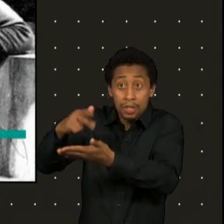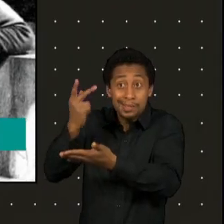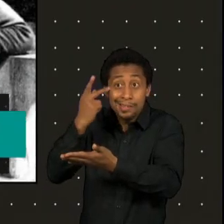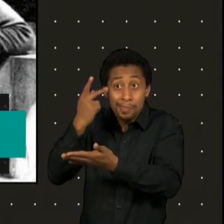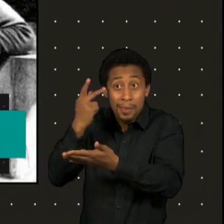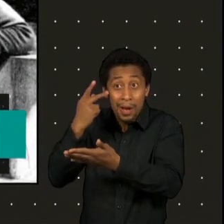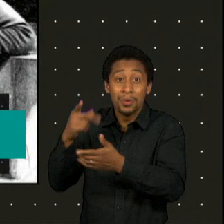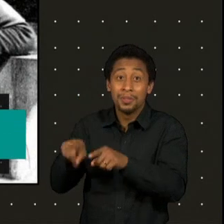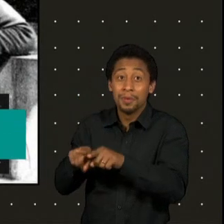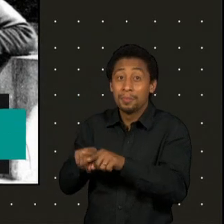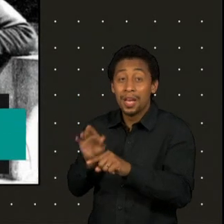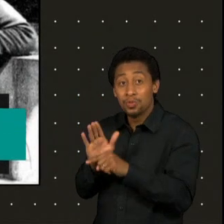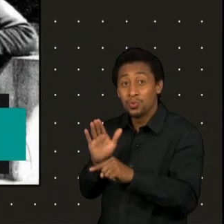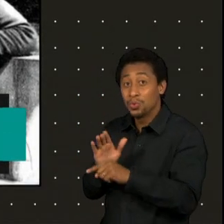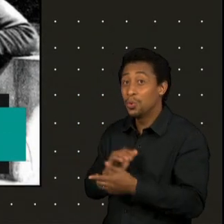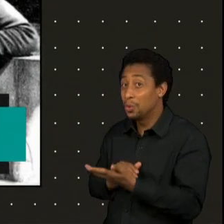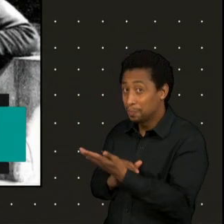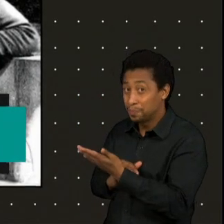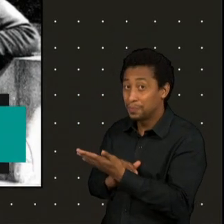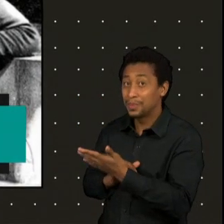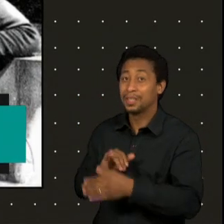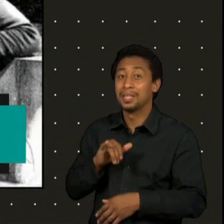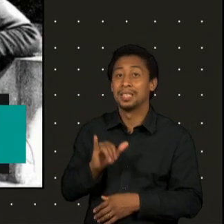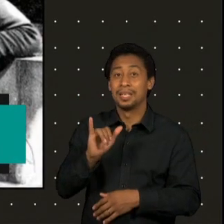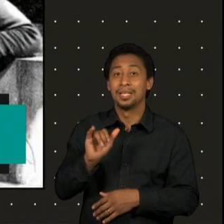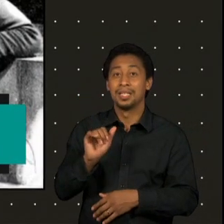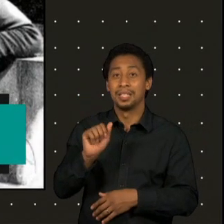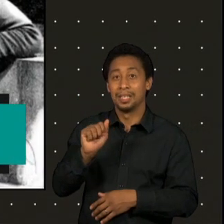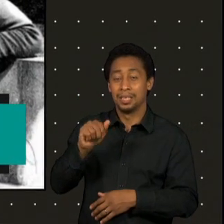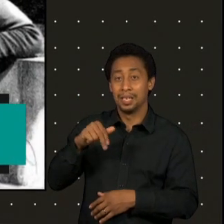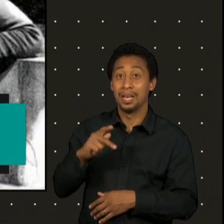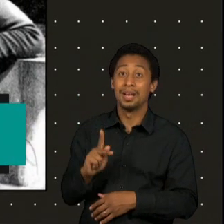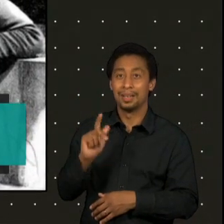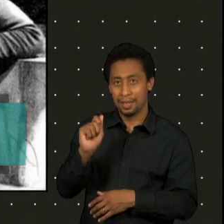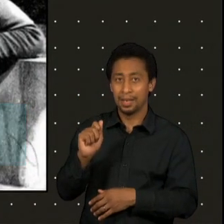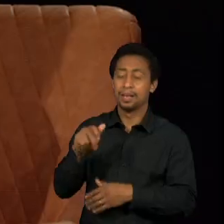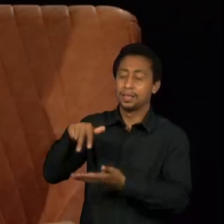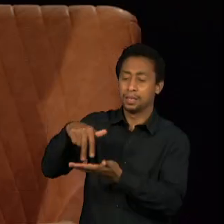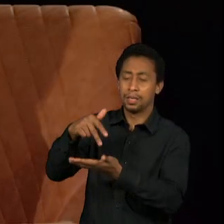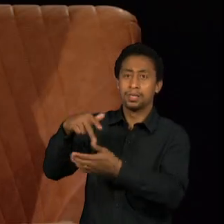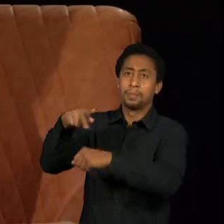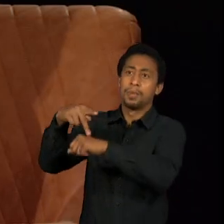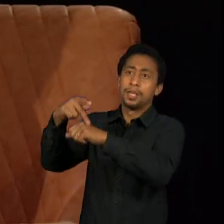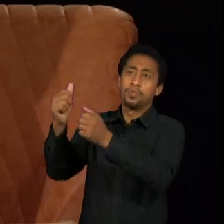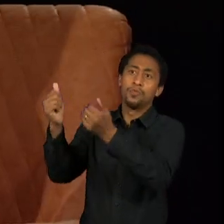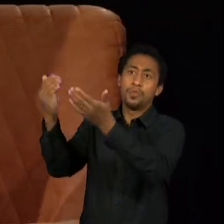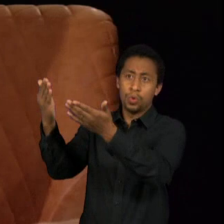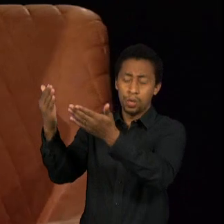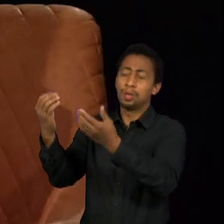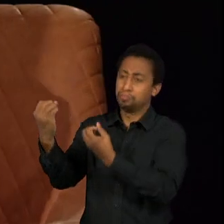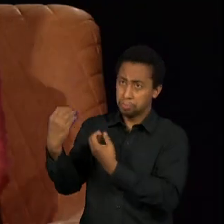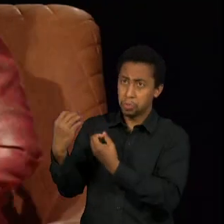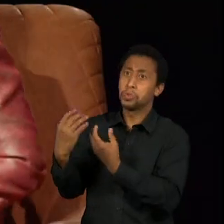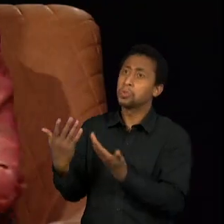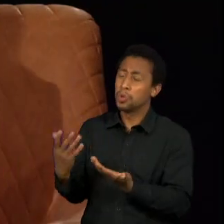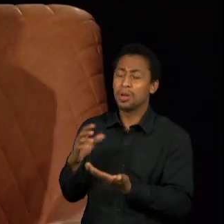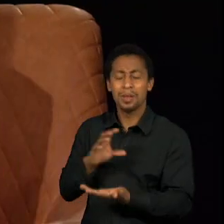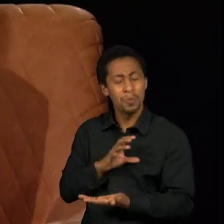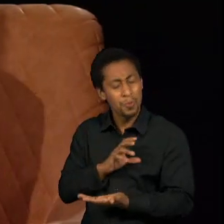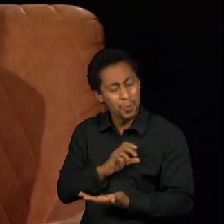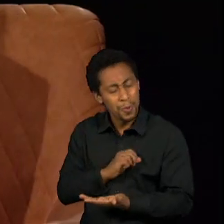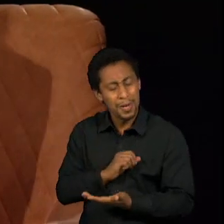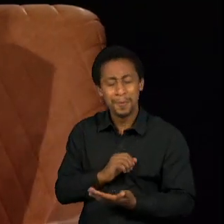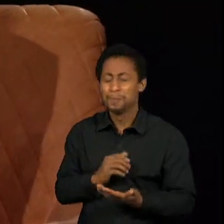Rudska, né? Essa grande figura, né, da dança internacional. E amo profundamente,